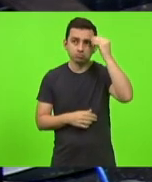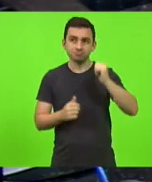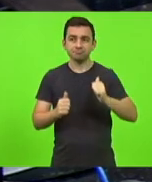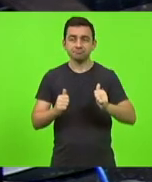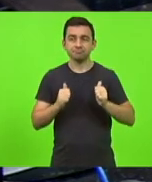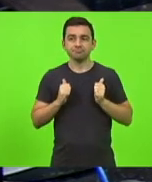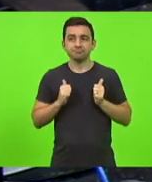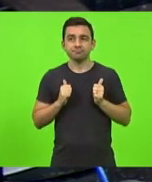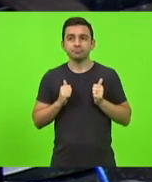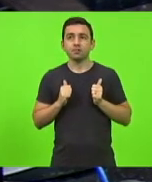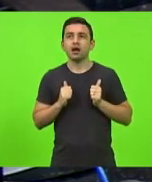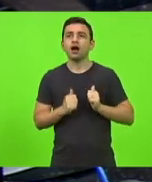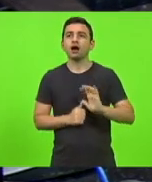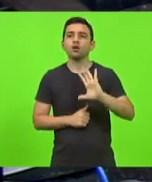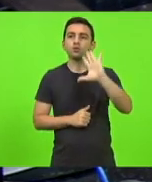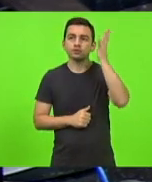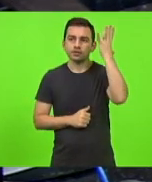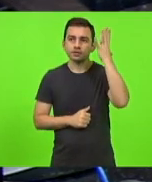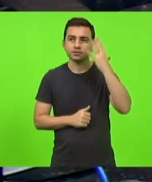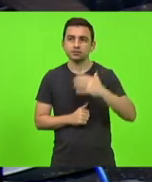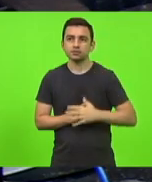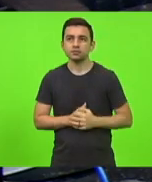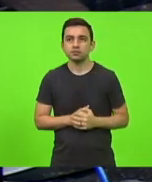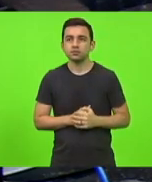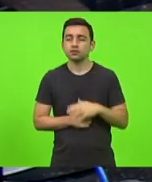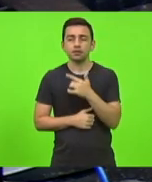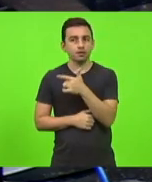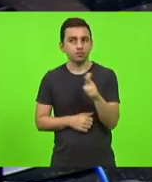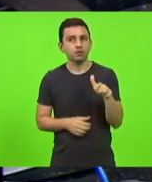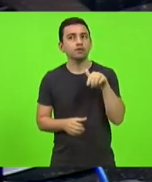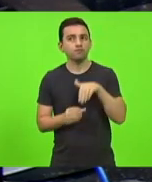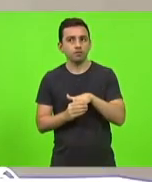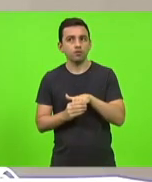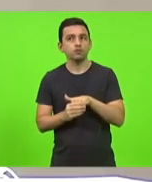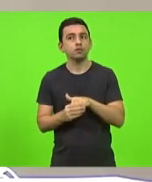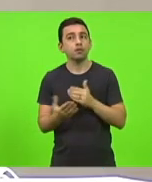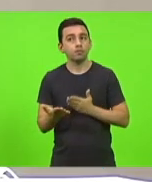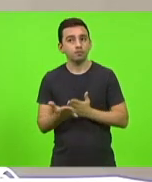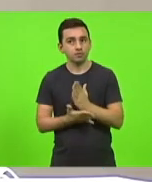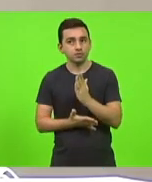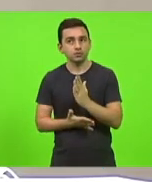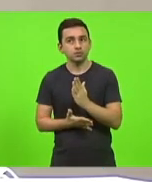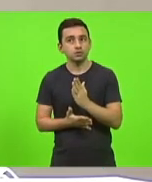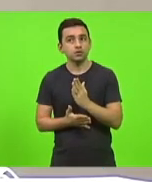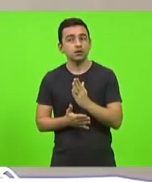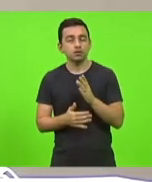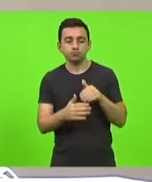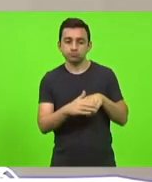o que acontece? Só para esclarecer quem está assistindo. Não teremos voto para aprovação da matéria e ela vai para o arquivo. Ok. Rejeitada.